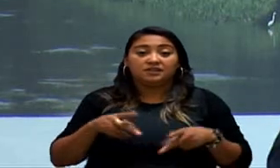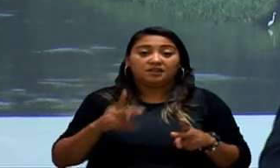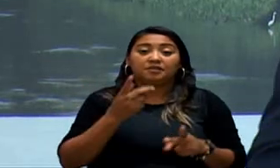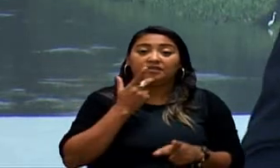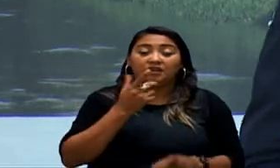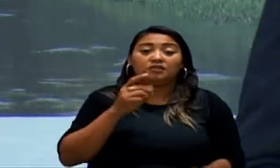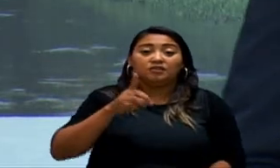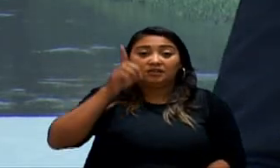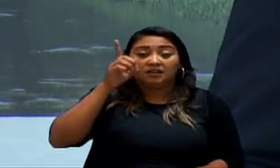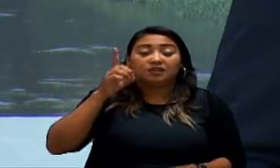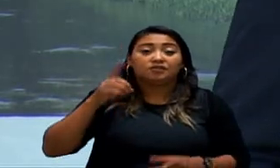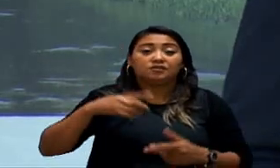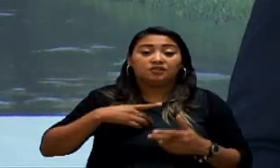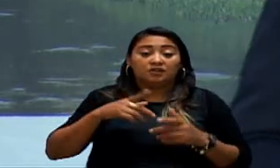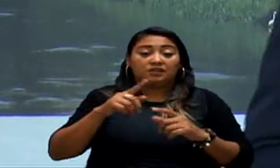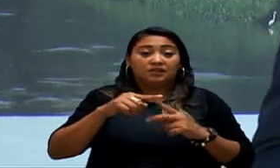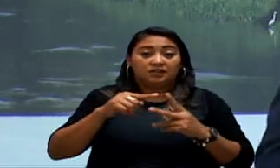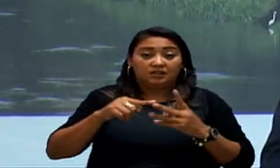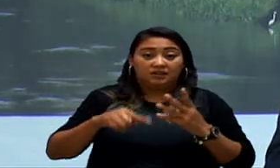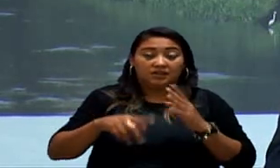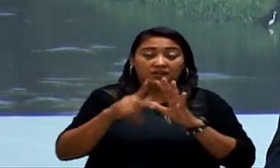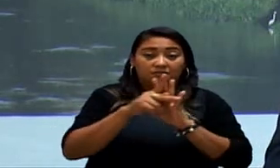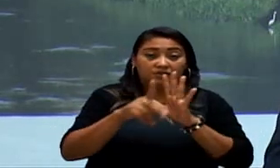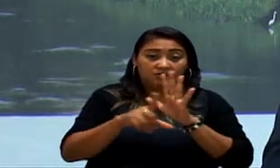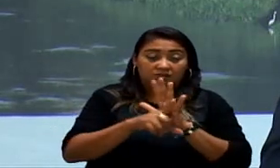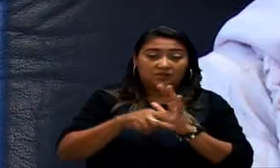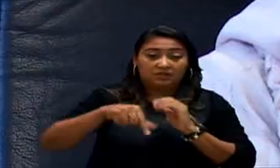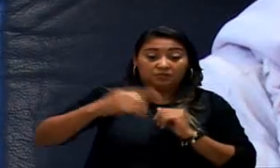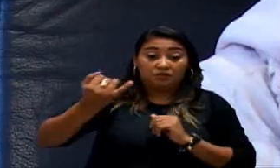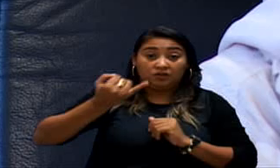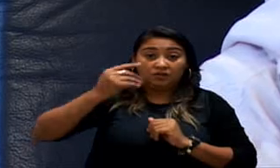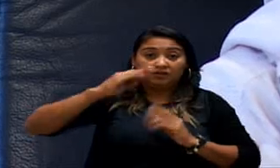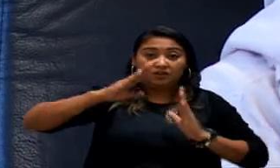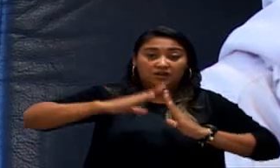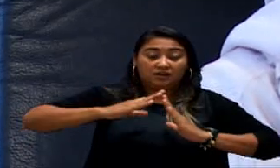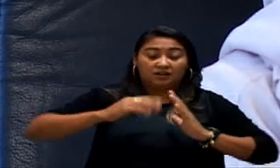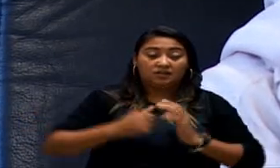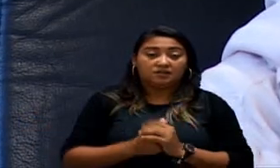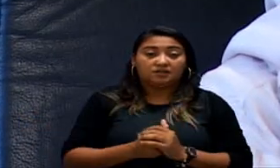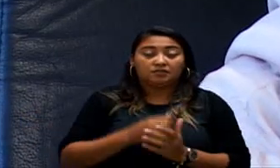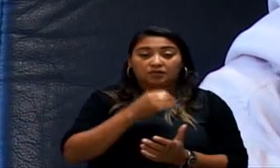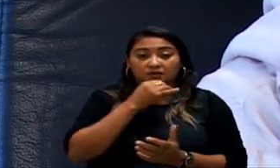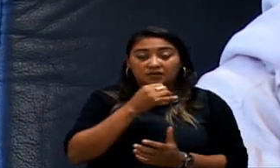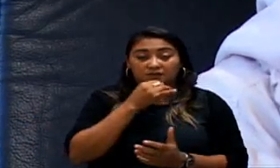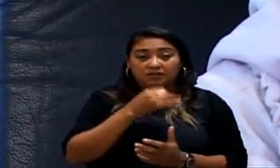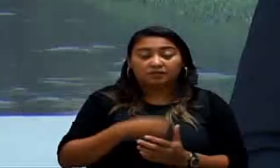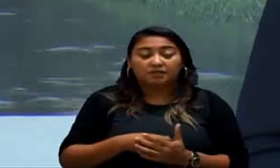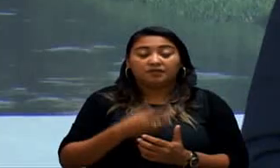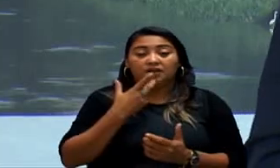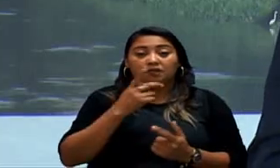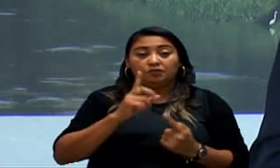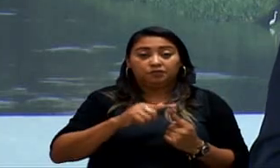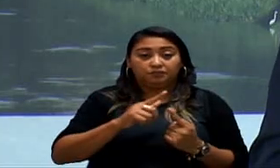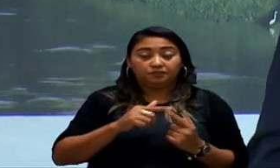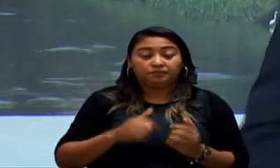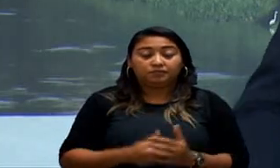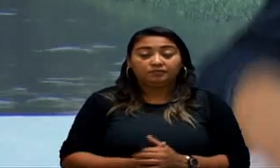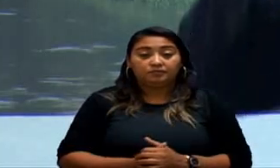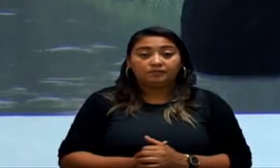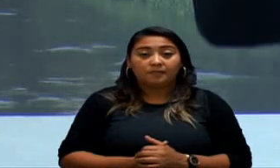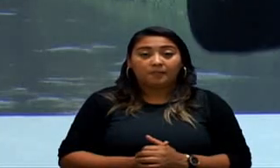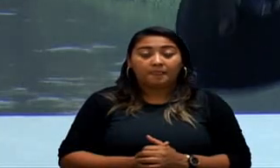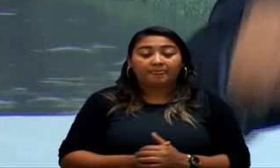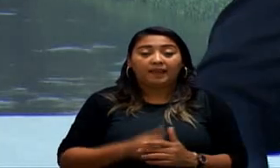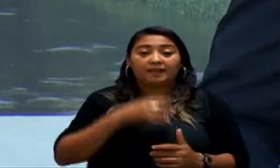fiz 3 projetos de leis importantes na casa. Por exemplo, vou citar um, Yara.